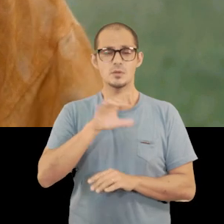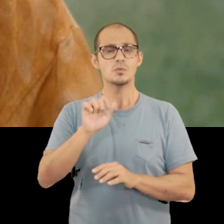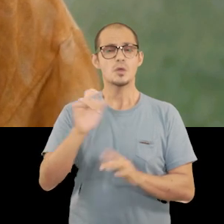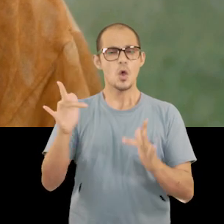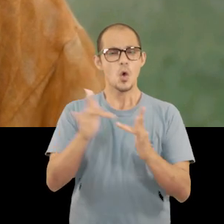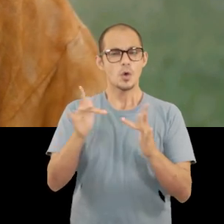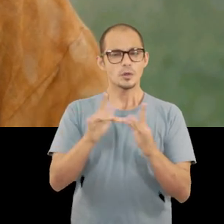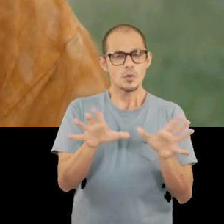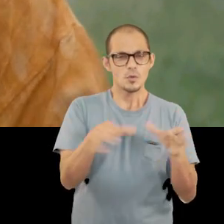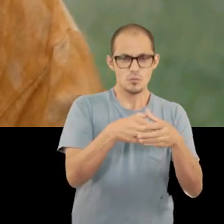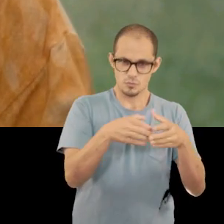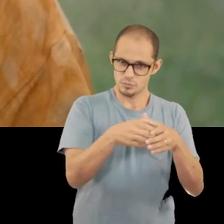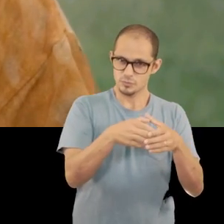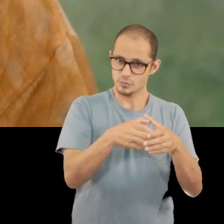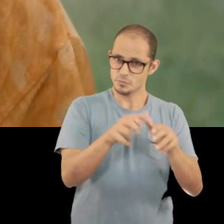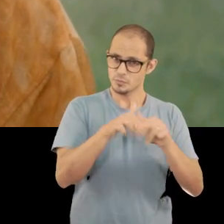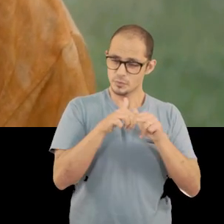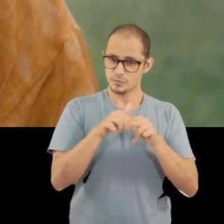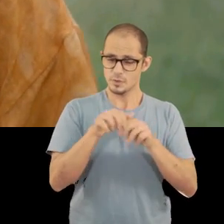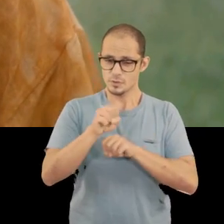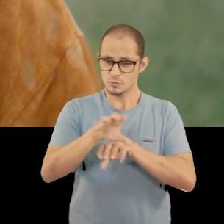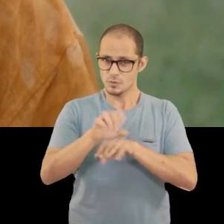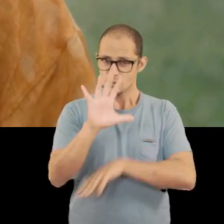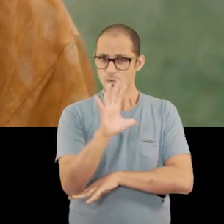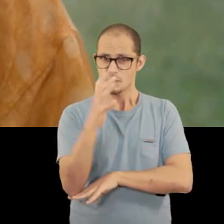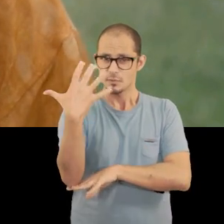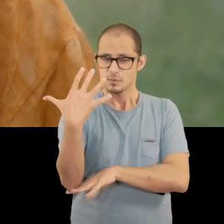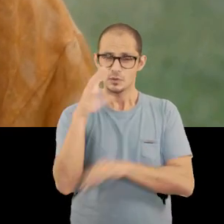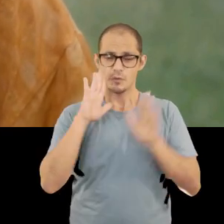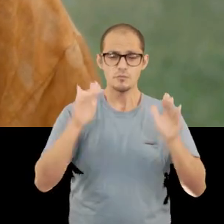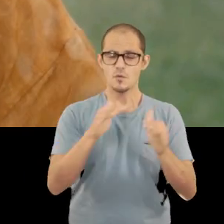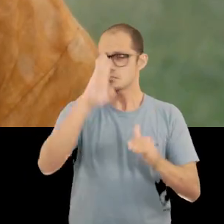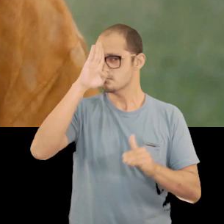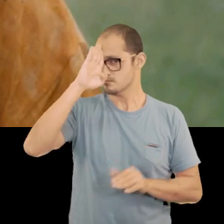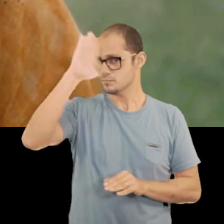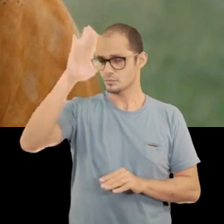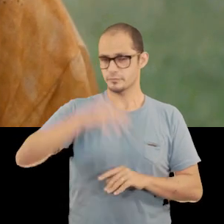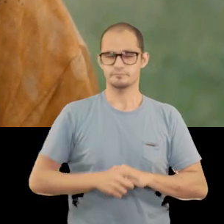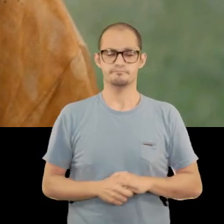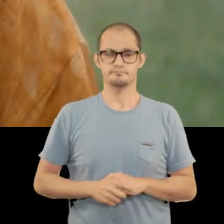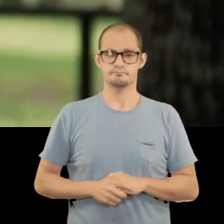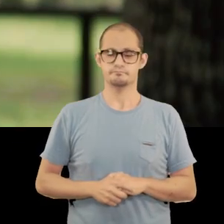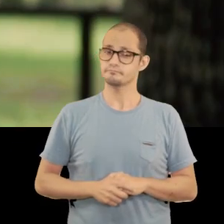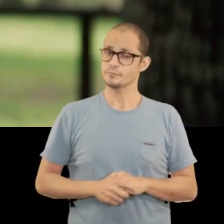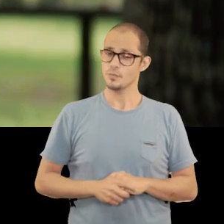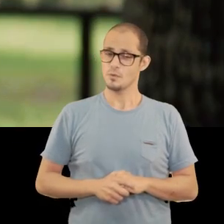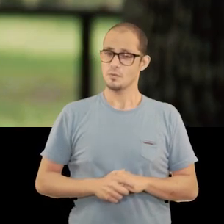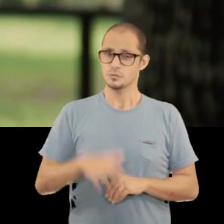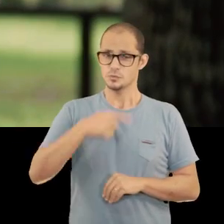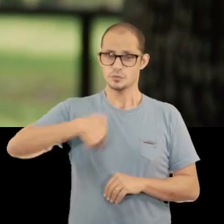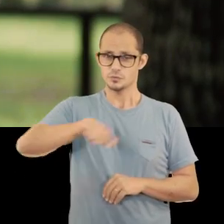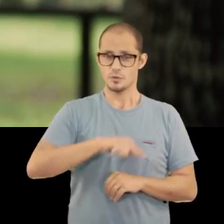esses projetos terão um contato direto com a comunidade, onde a educação ambiental será o foco principal. Quando